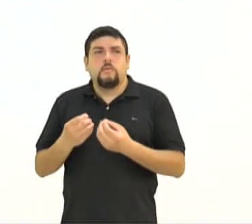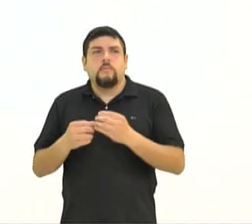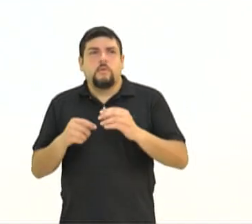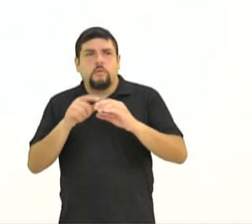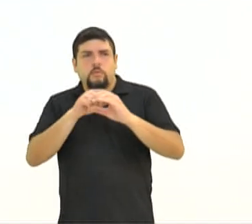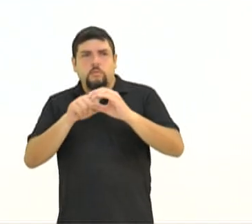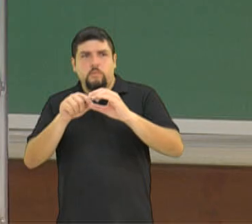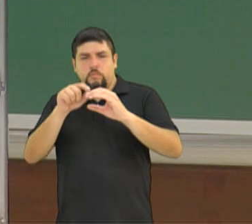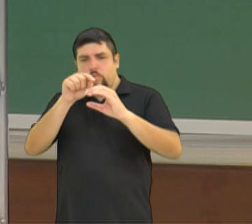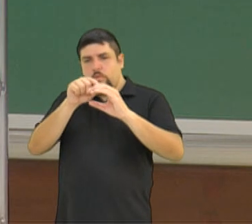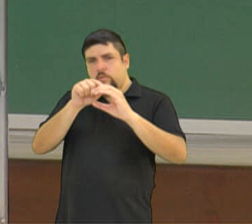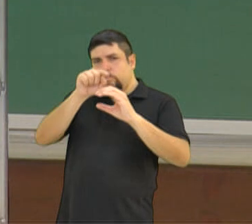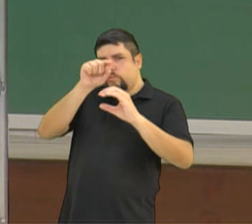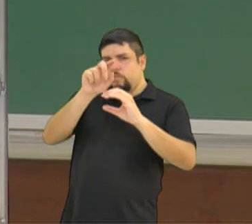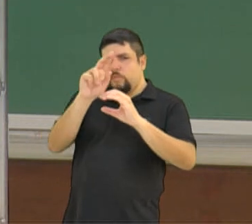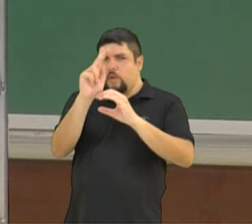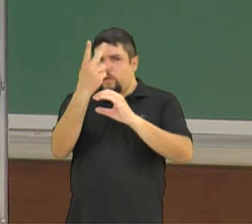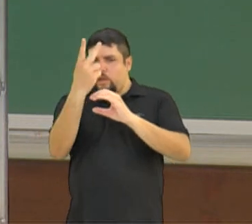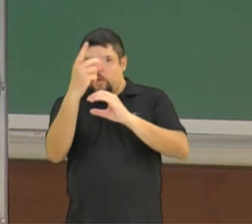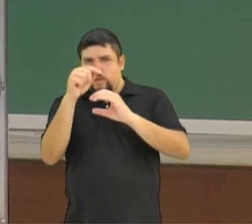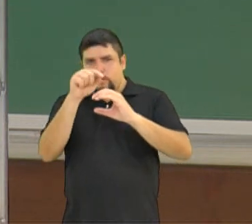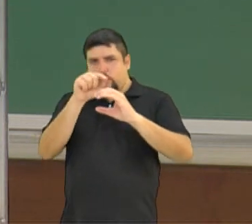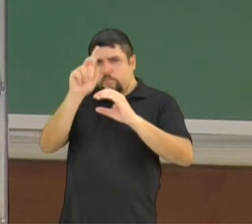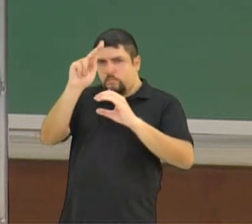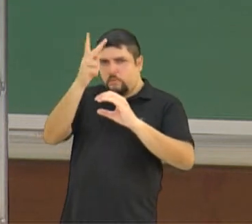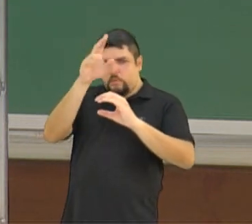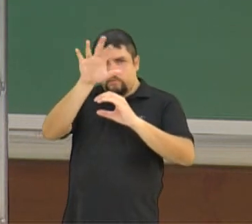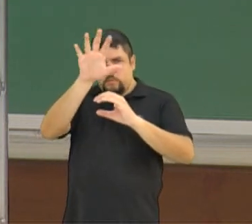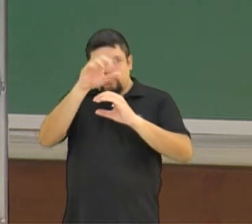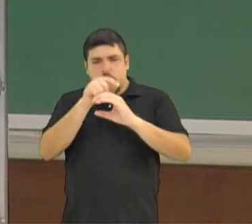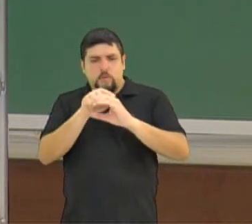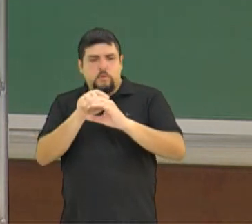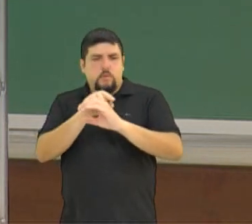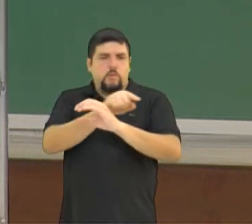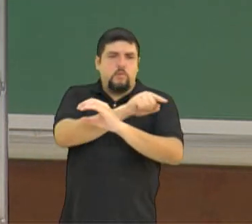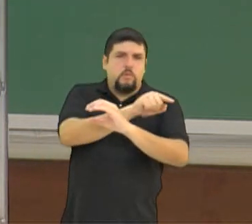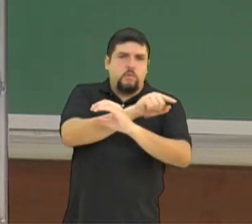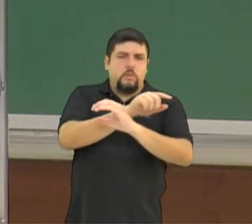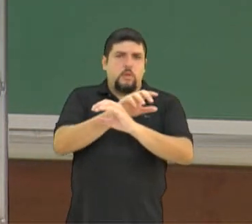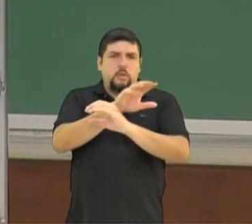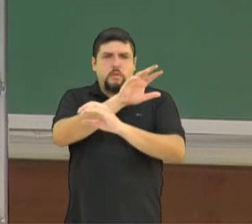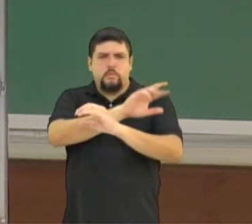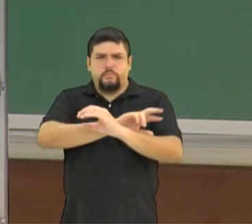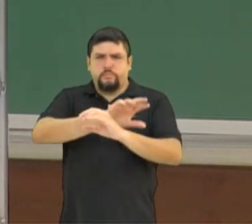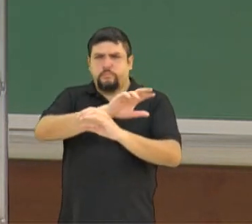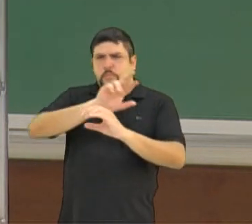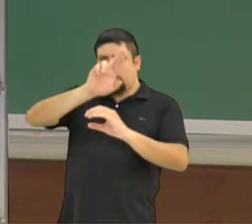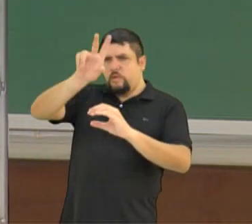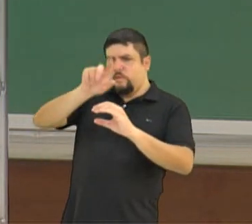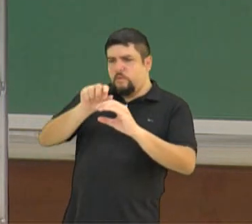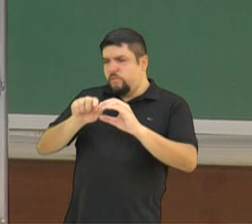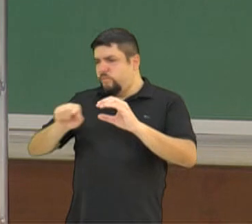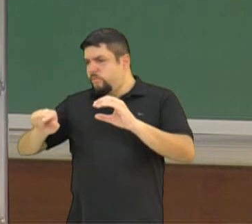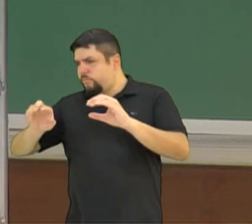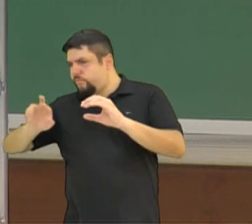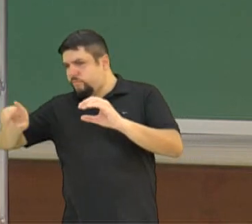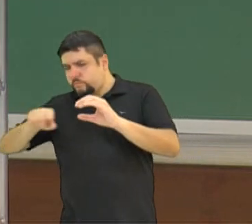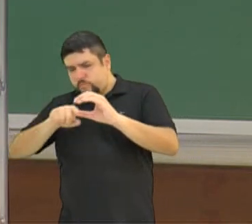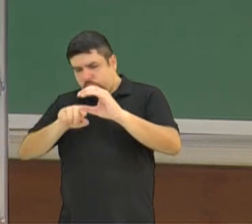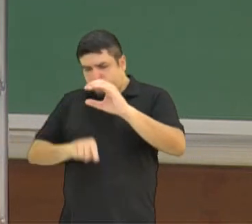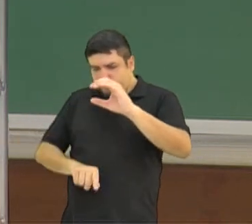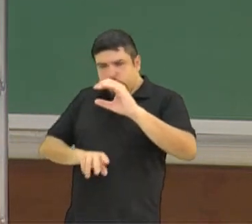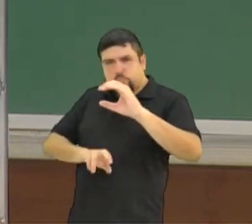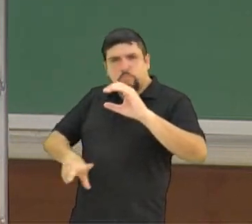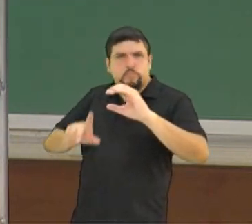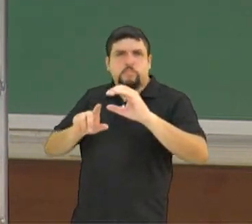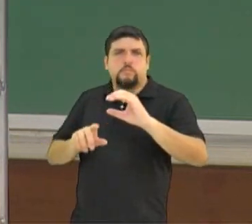tá? Esse hidrogeninho você coloca para cima, então tudo que tem pro lado esquerdo é diferente do que tem pro lado direito, que é diferente do que tem para baixo e